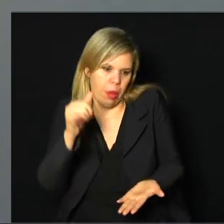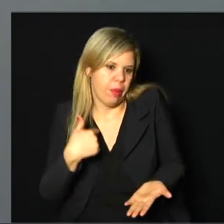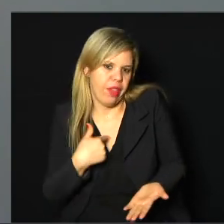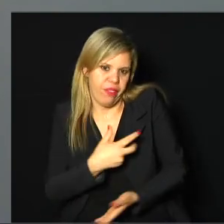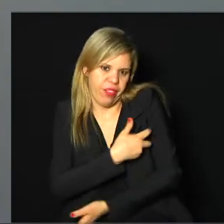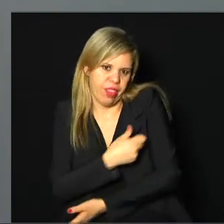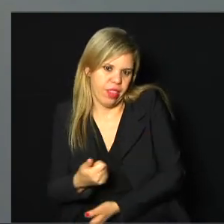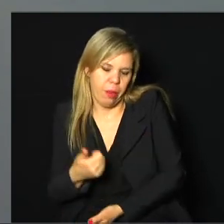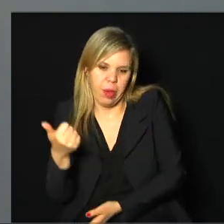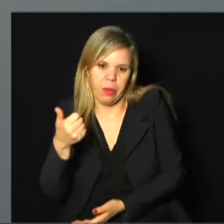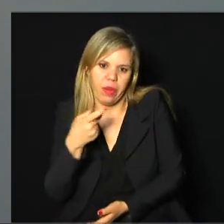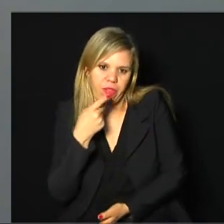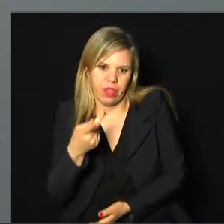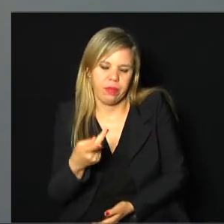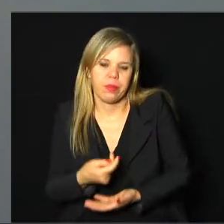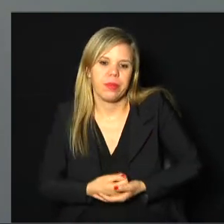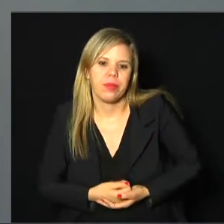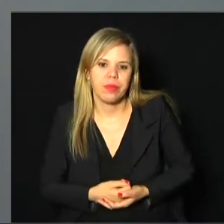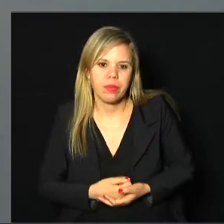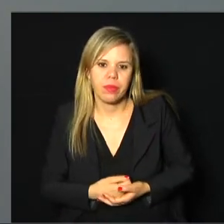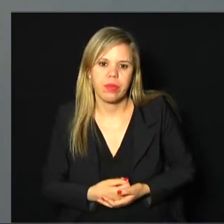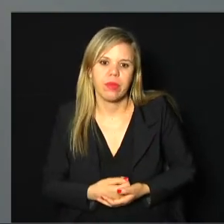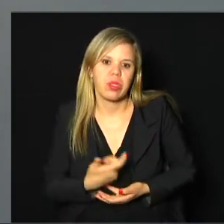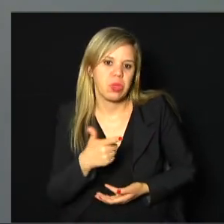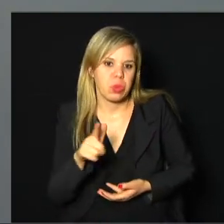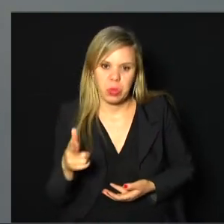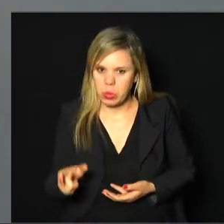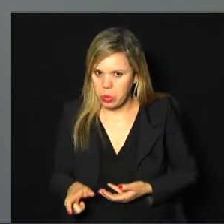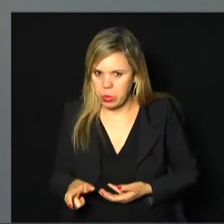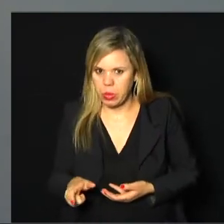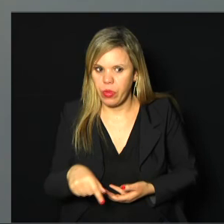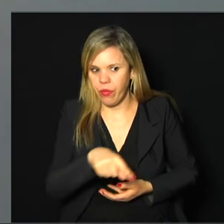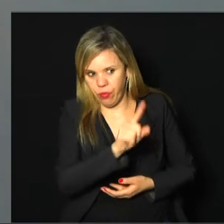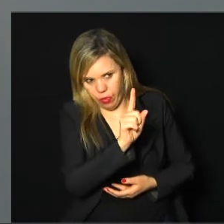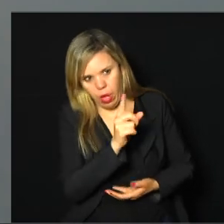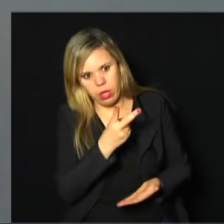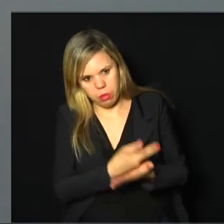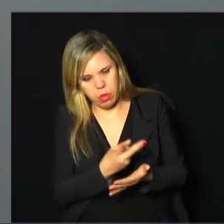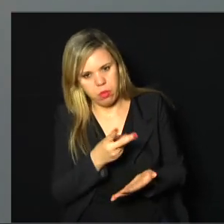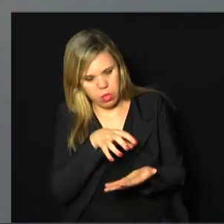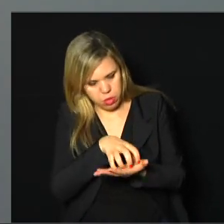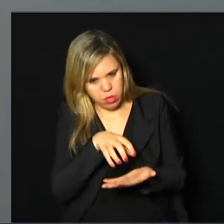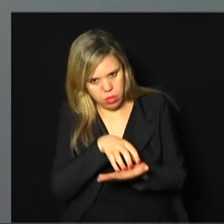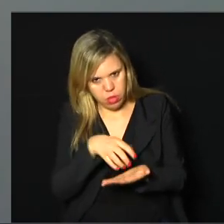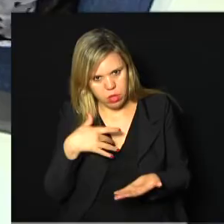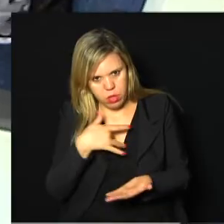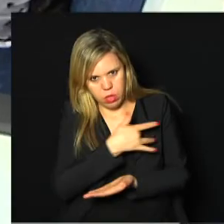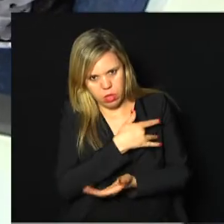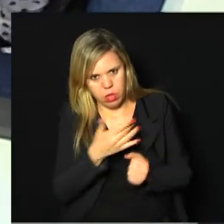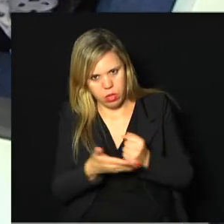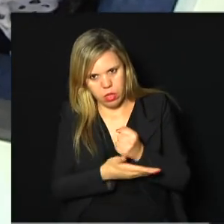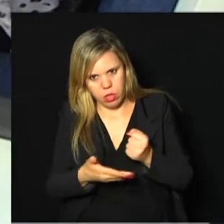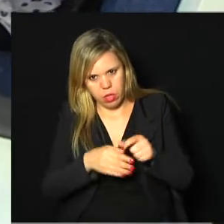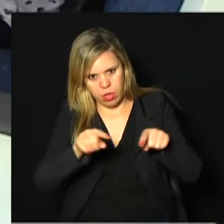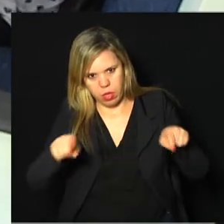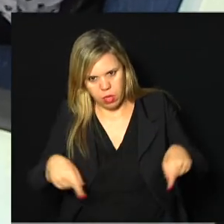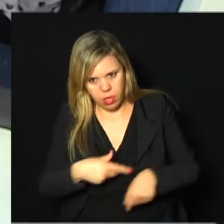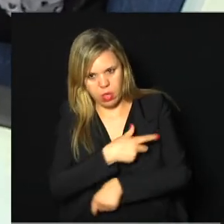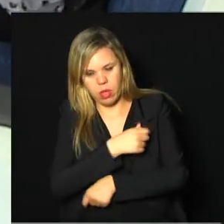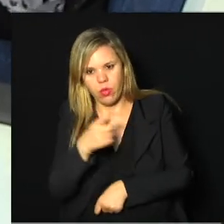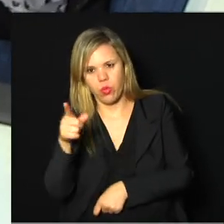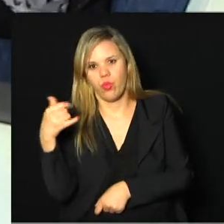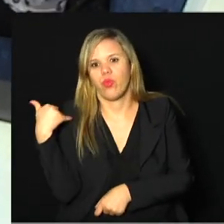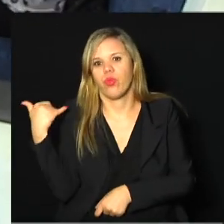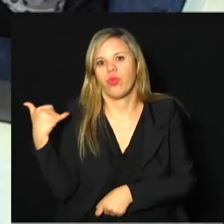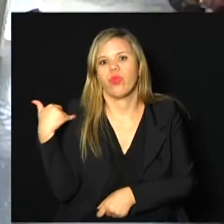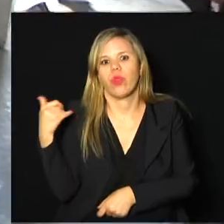vacinado, tá? Então, esse é o primeiro ponto. Você não tem carteirinha, você vai na unidade básica, na sala de vacina, com